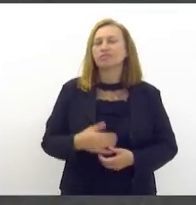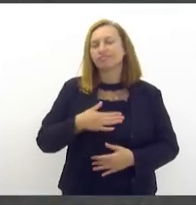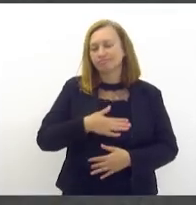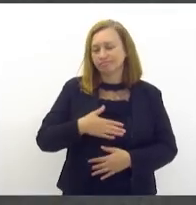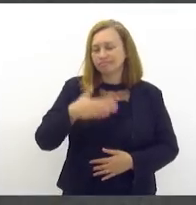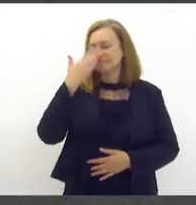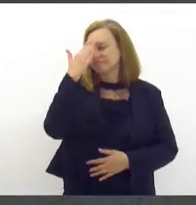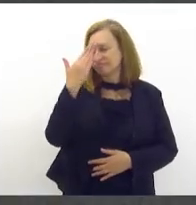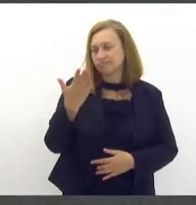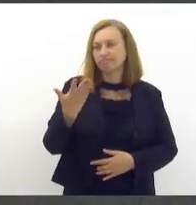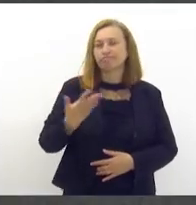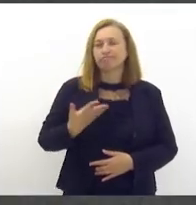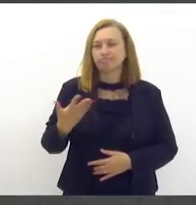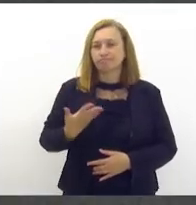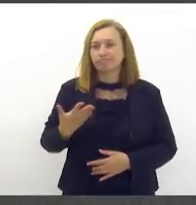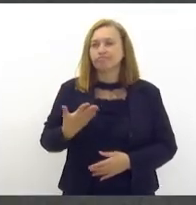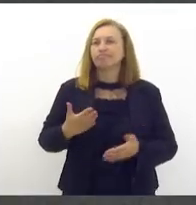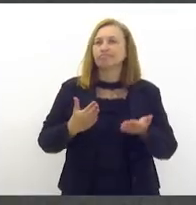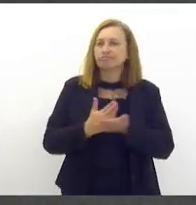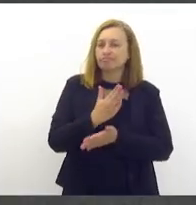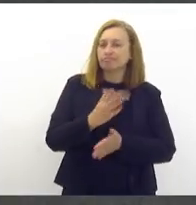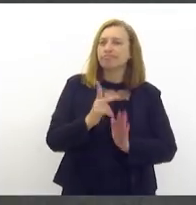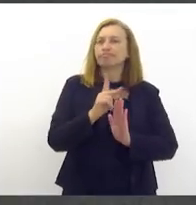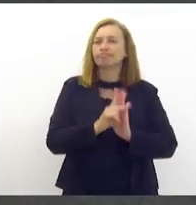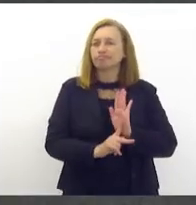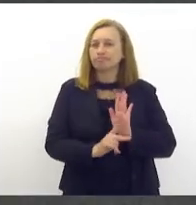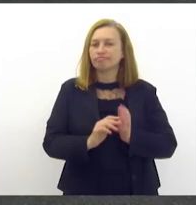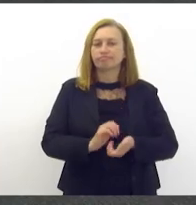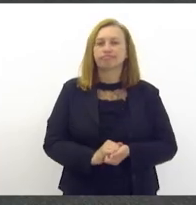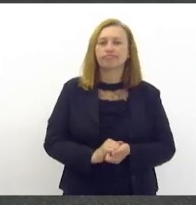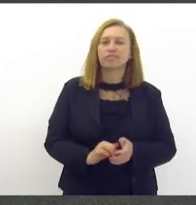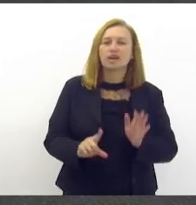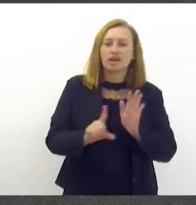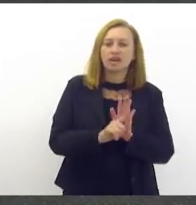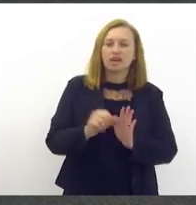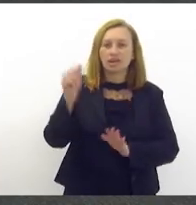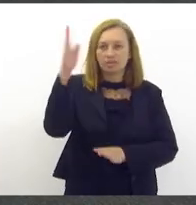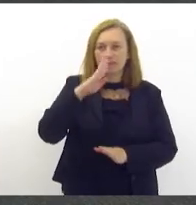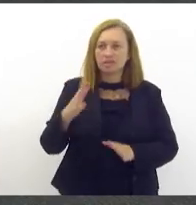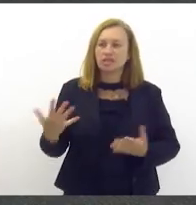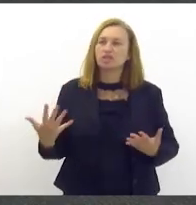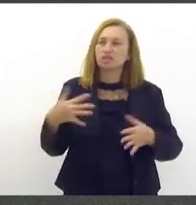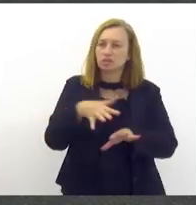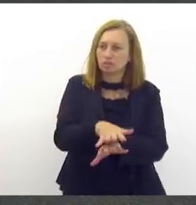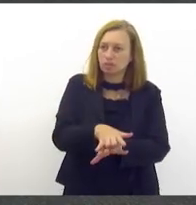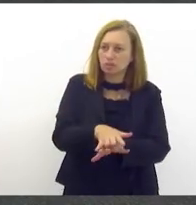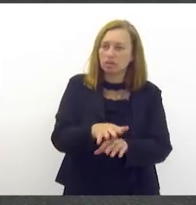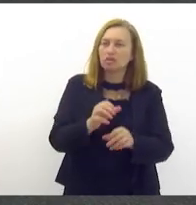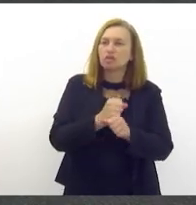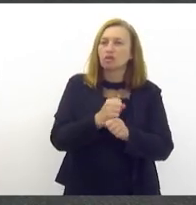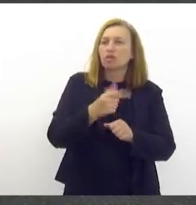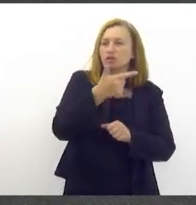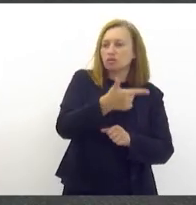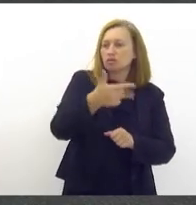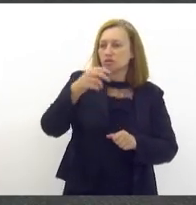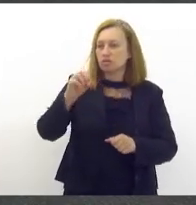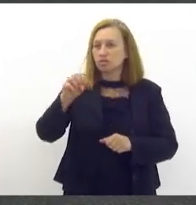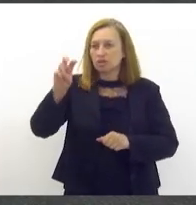Gostaria de agradecer aos colegas pela aprovação do projeto. A Lei Brasileira de Inclusão, desde